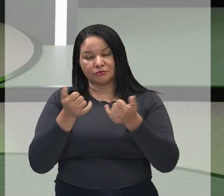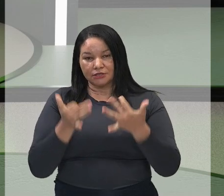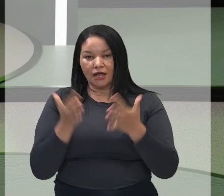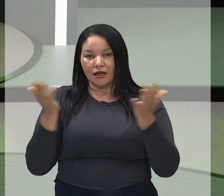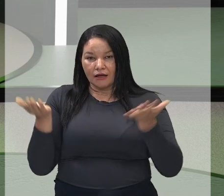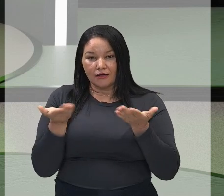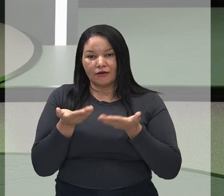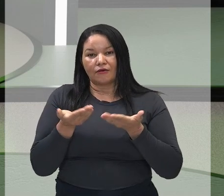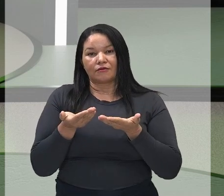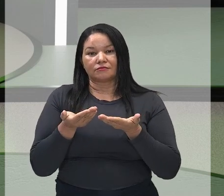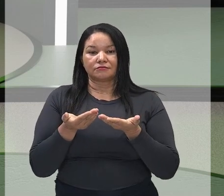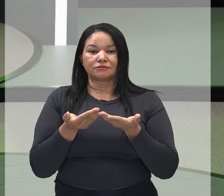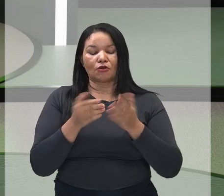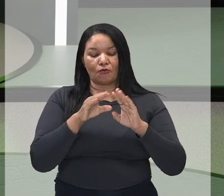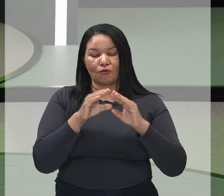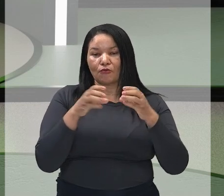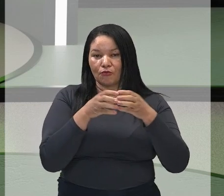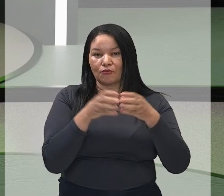que